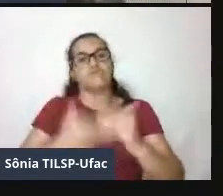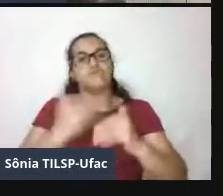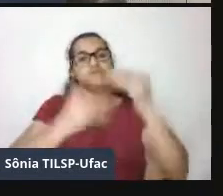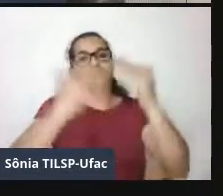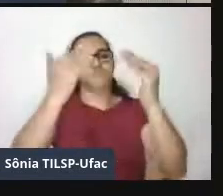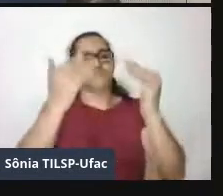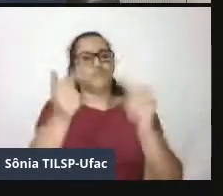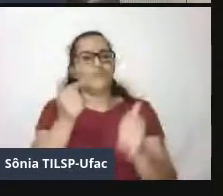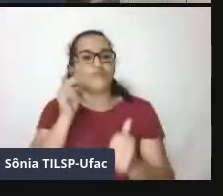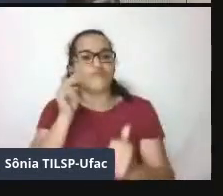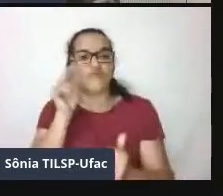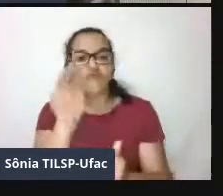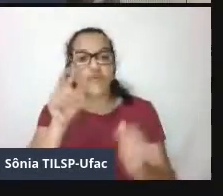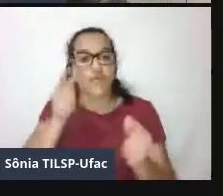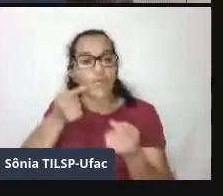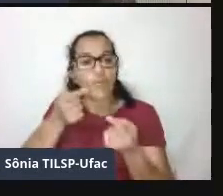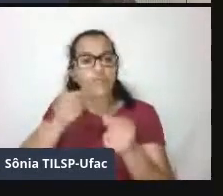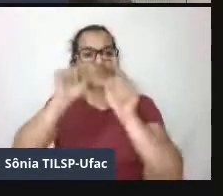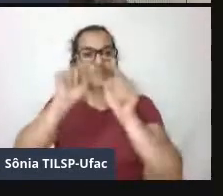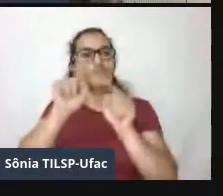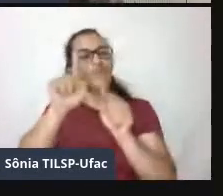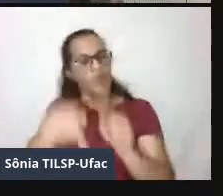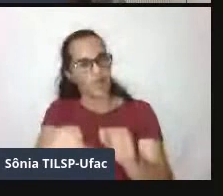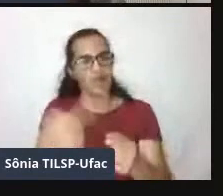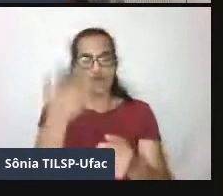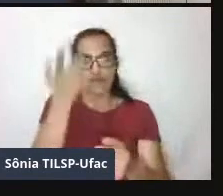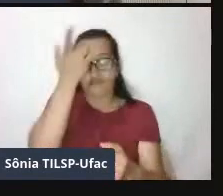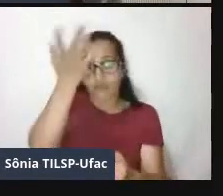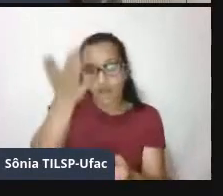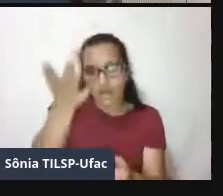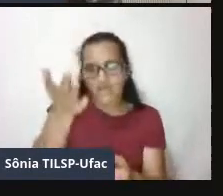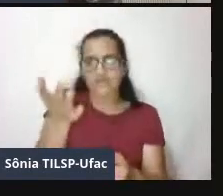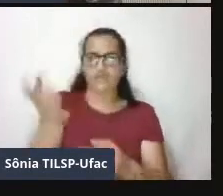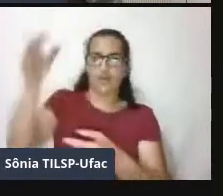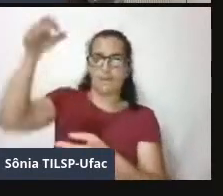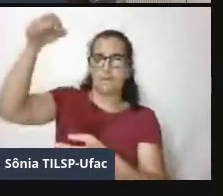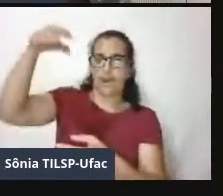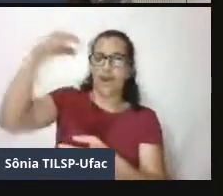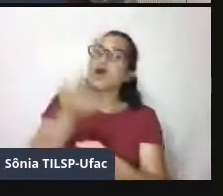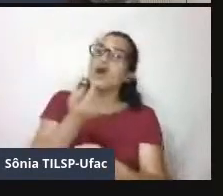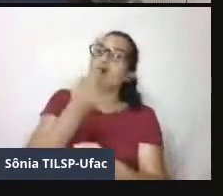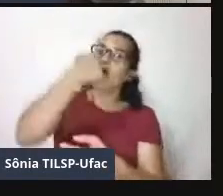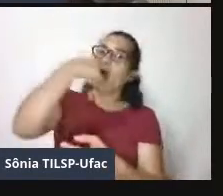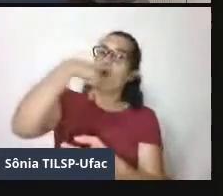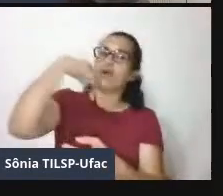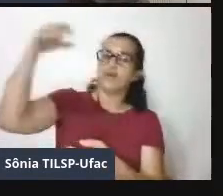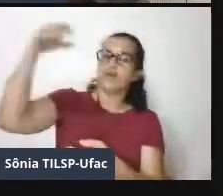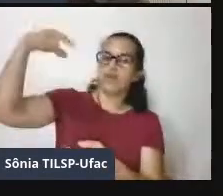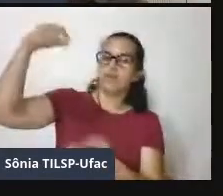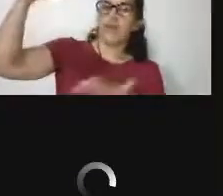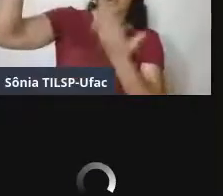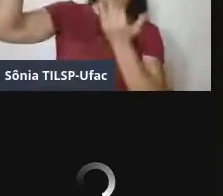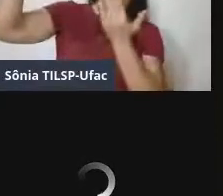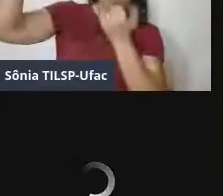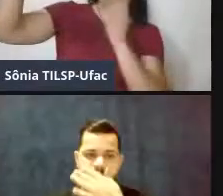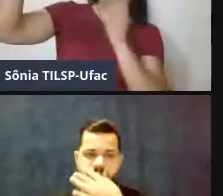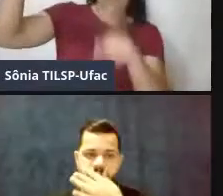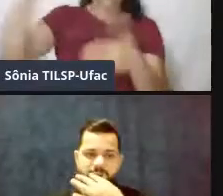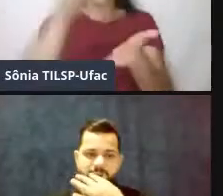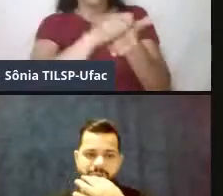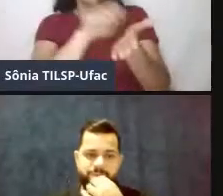tendo outros desafios. Porque é muito fácil você fazer alimentação interal, é muito seguro. O que eu prescrevo, se o paciente não tiver